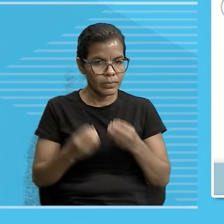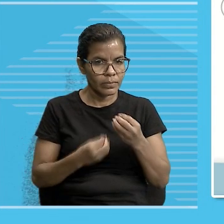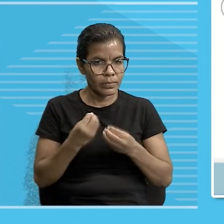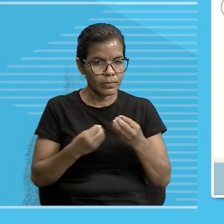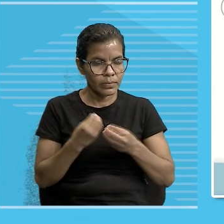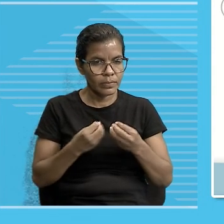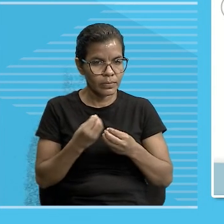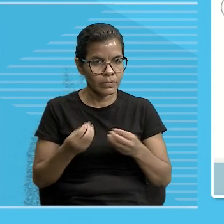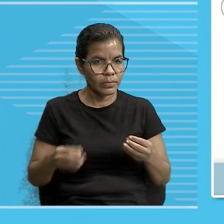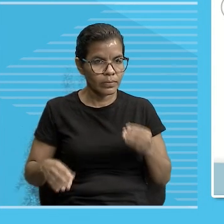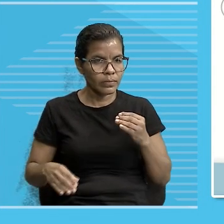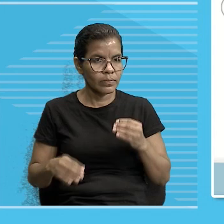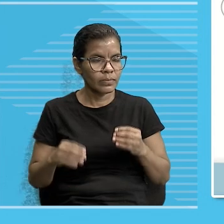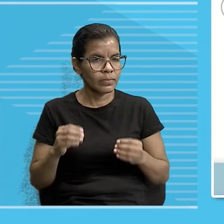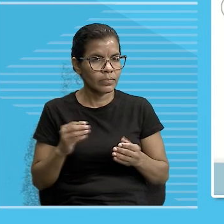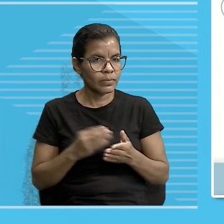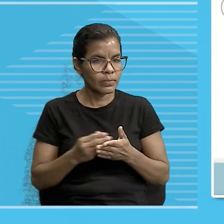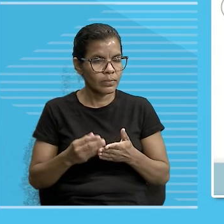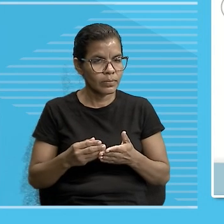de início,